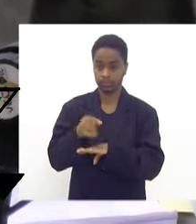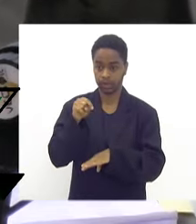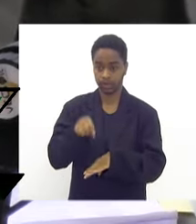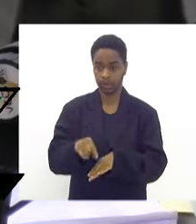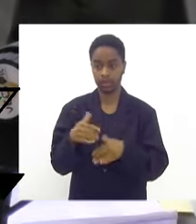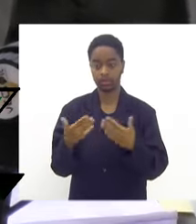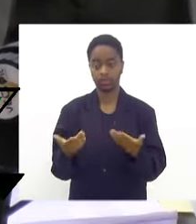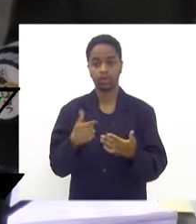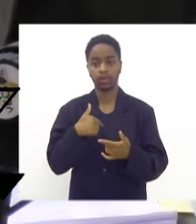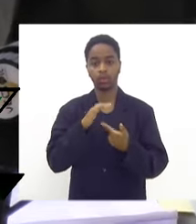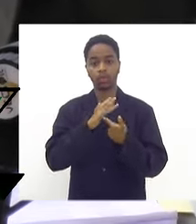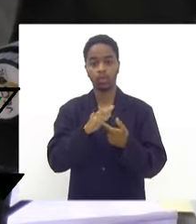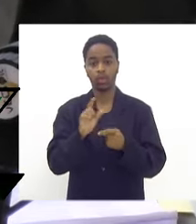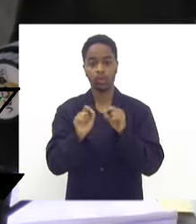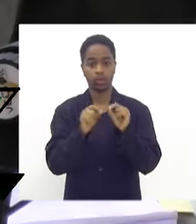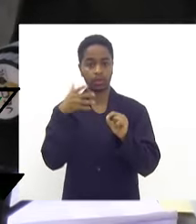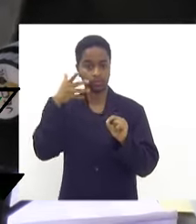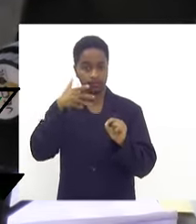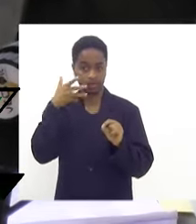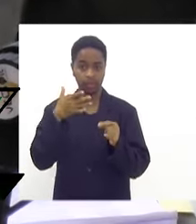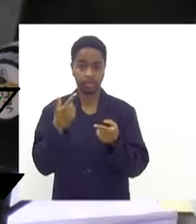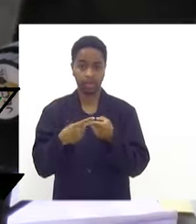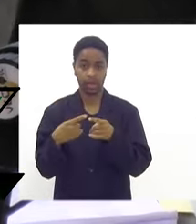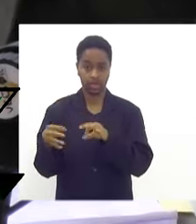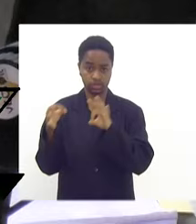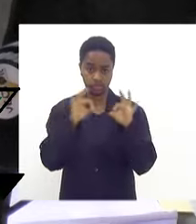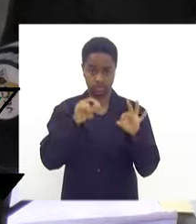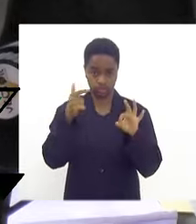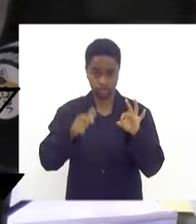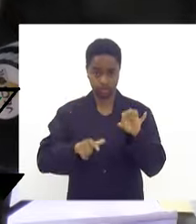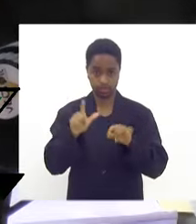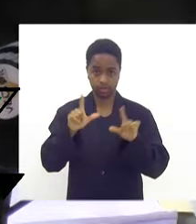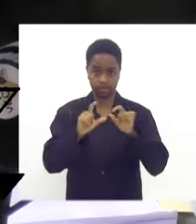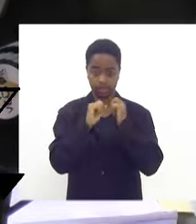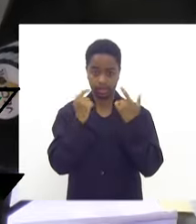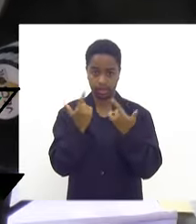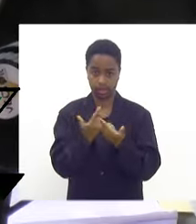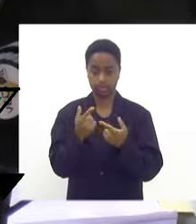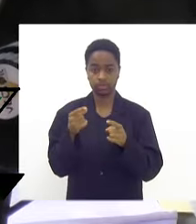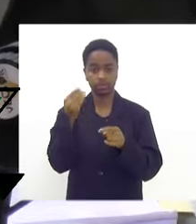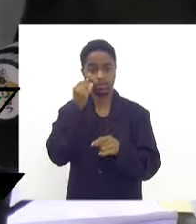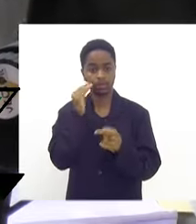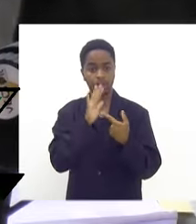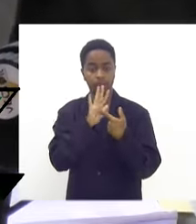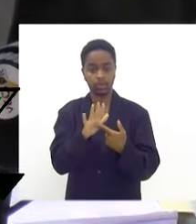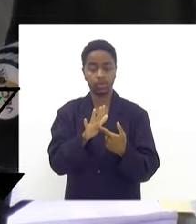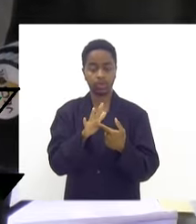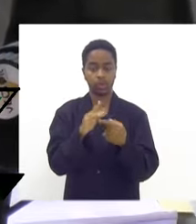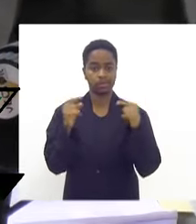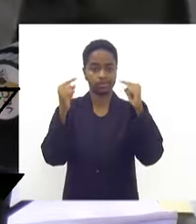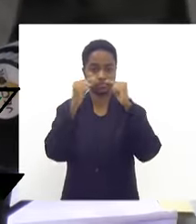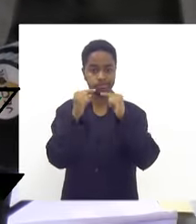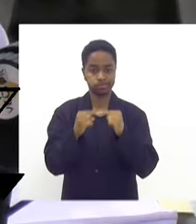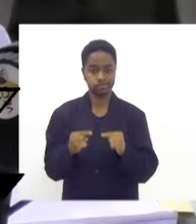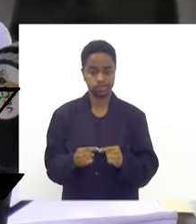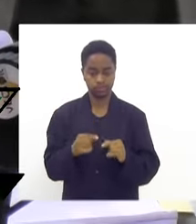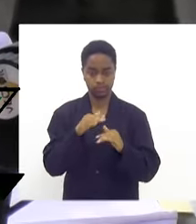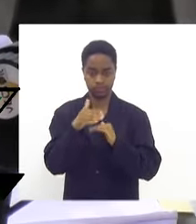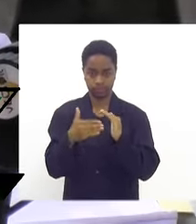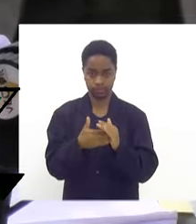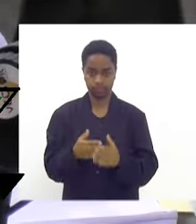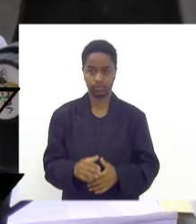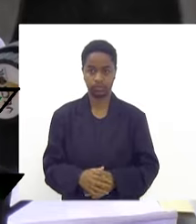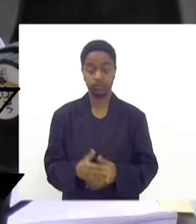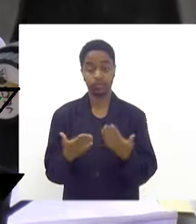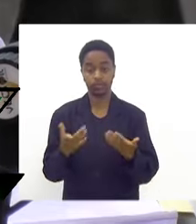reportar aqui a fala dele porque vai assistir novamente pela TV alergia para poder pegar todos os os times né então vamos lá como